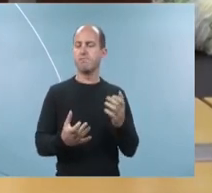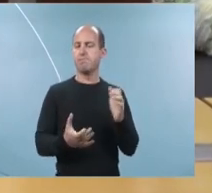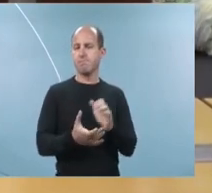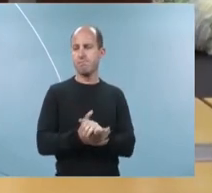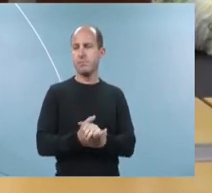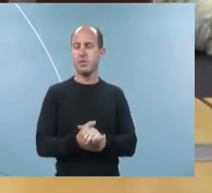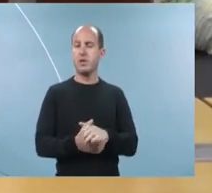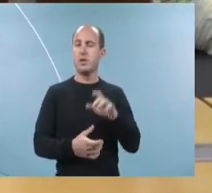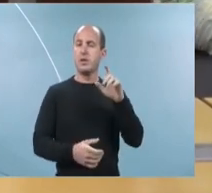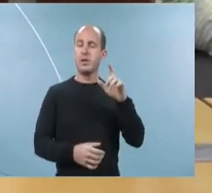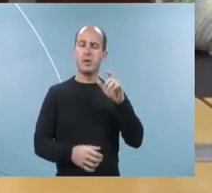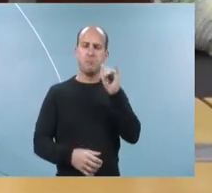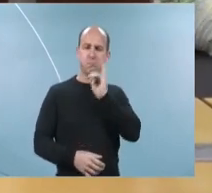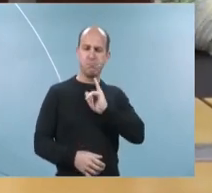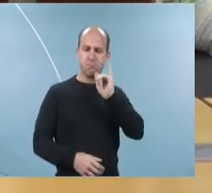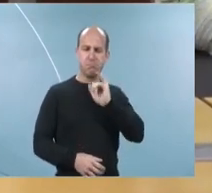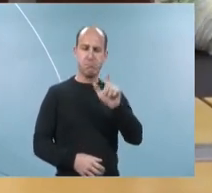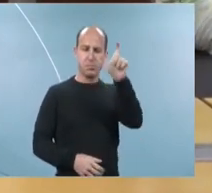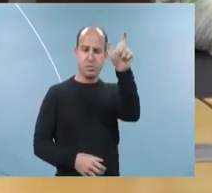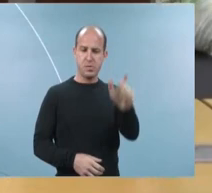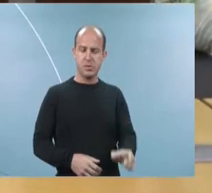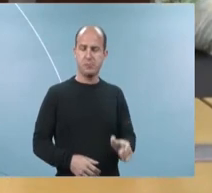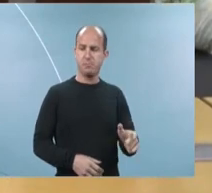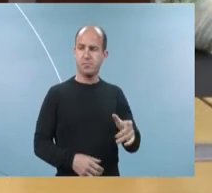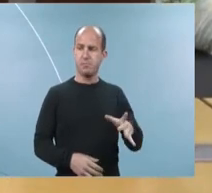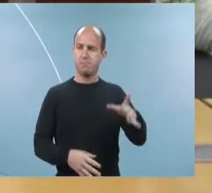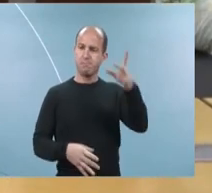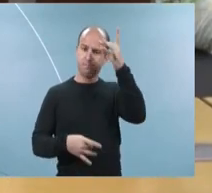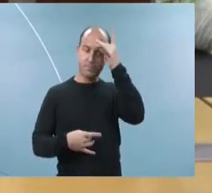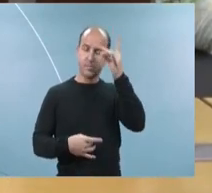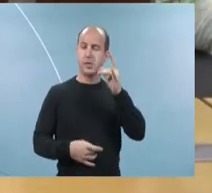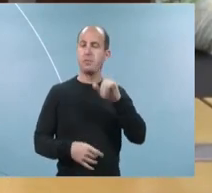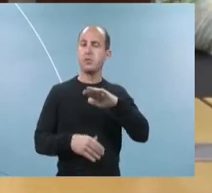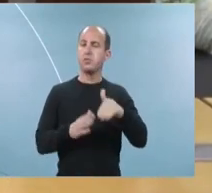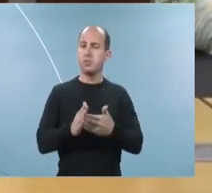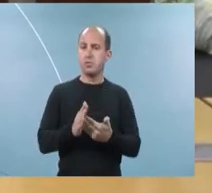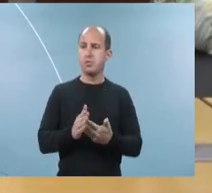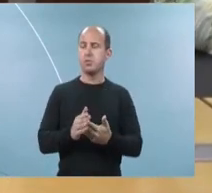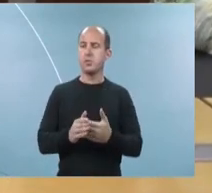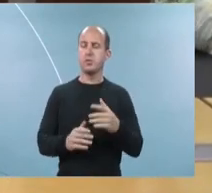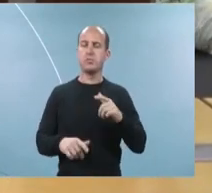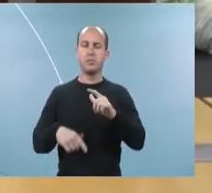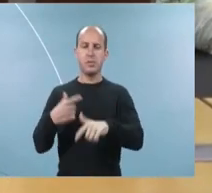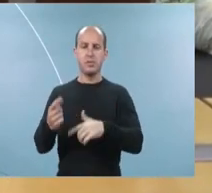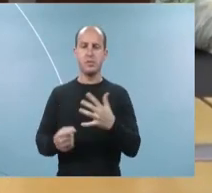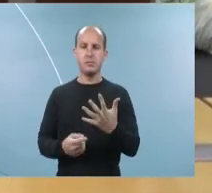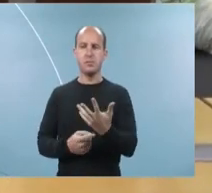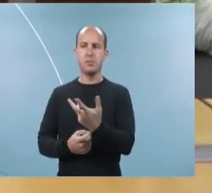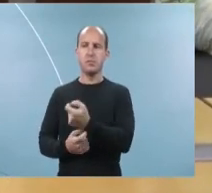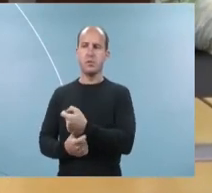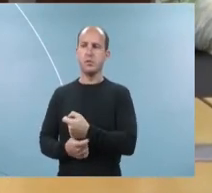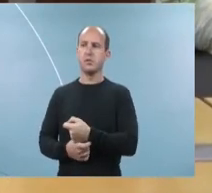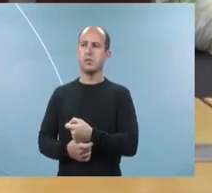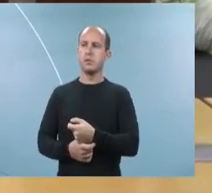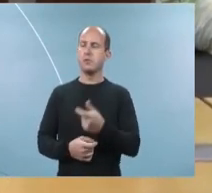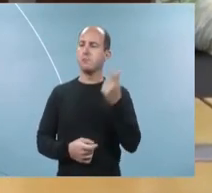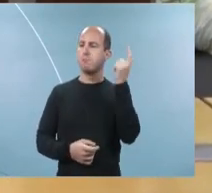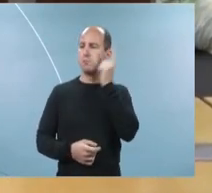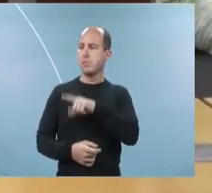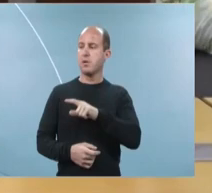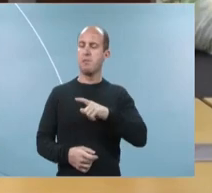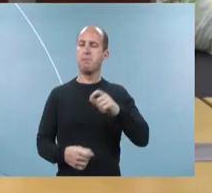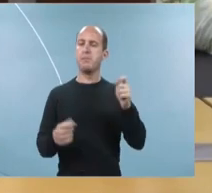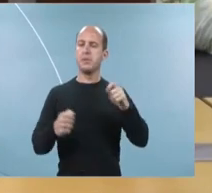E é um exemplo, é uma inspiração para todos que estão aí no artesanato, que dá certo, né? Basta